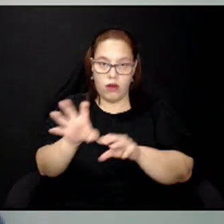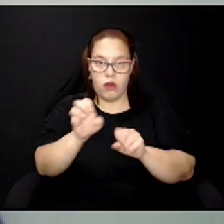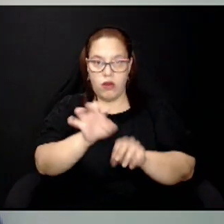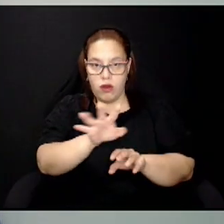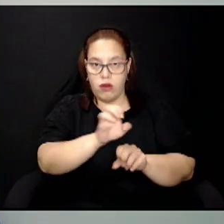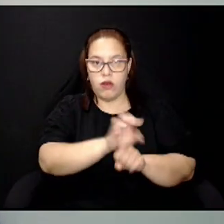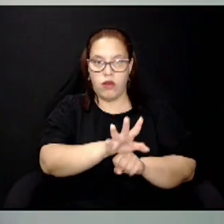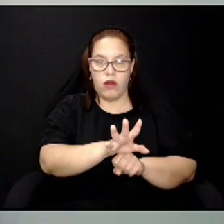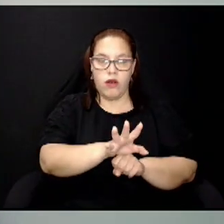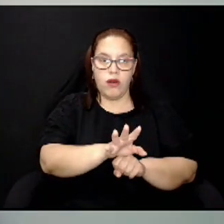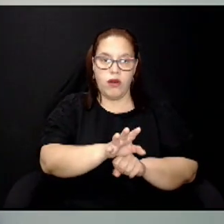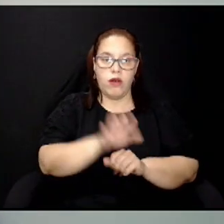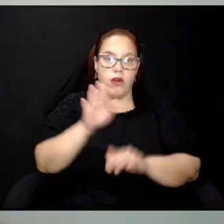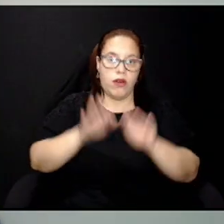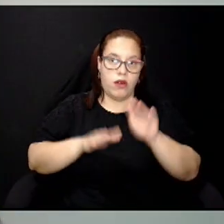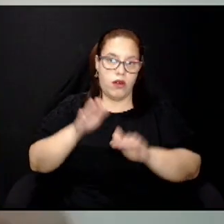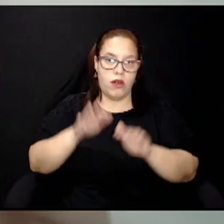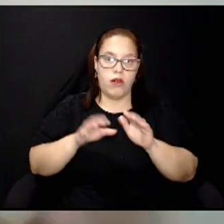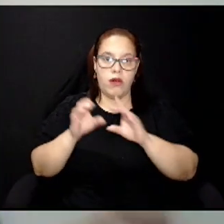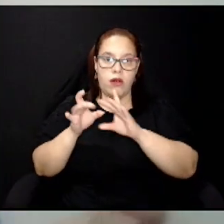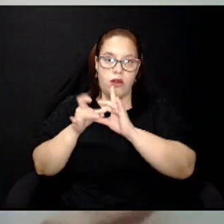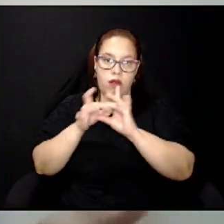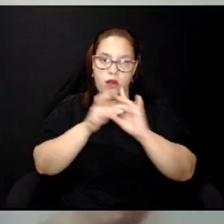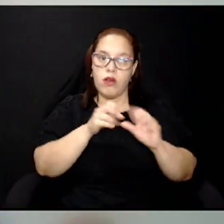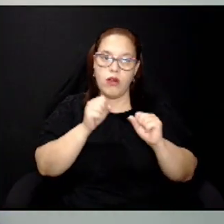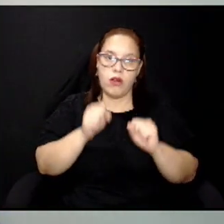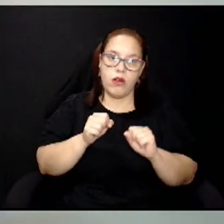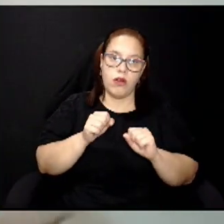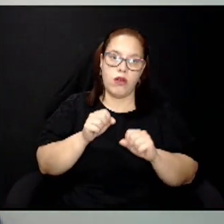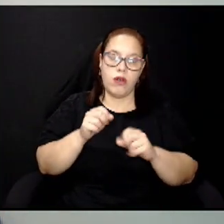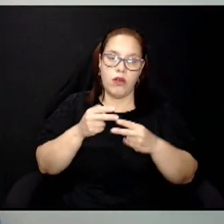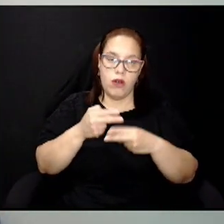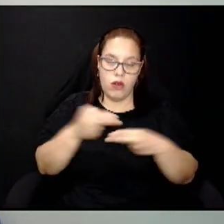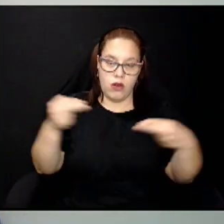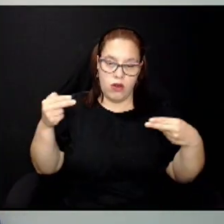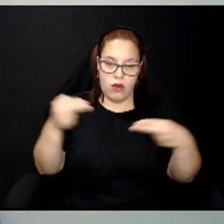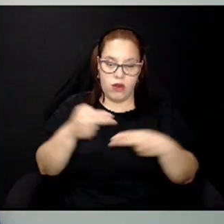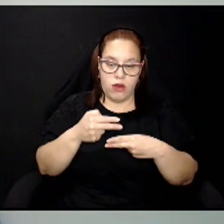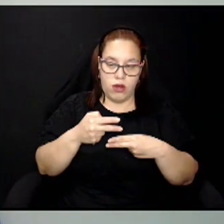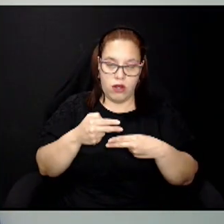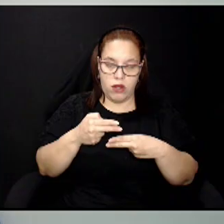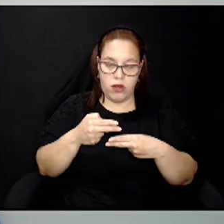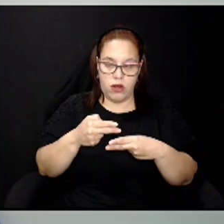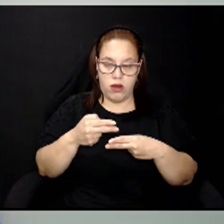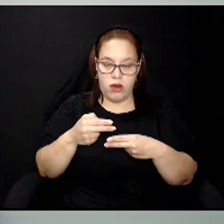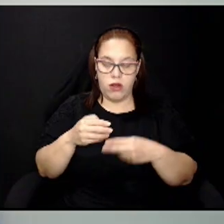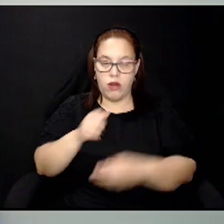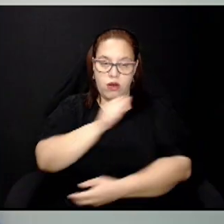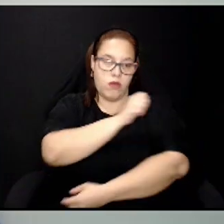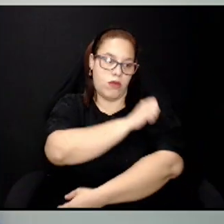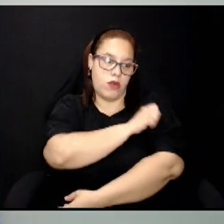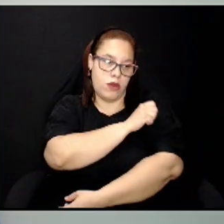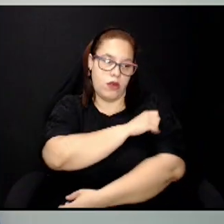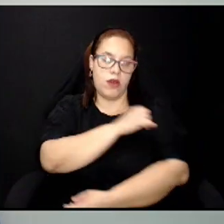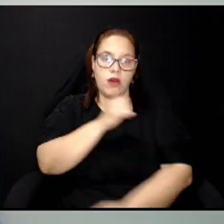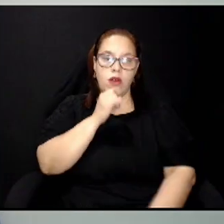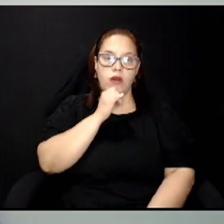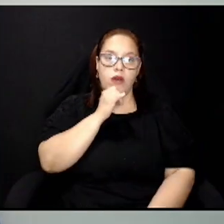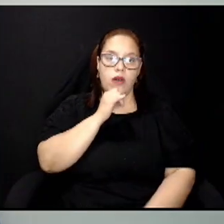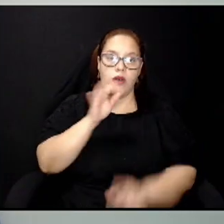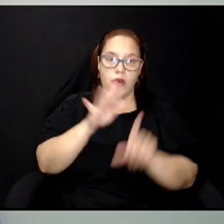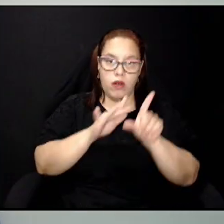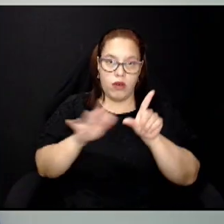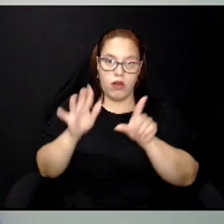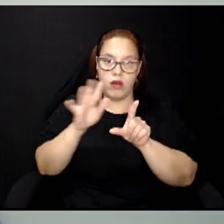de acordo com o contexto. Ele pode pegar o link do jogo e passar para os seus alunos, por exemplo, numa plataforma que a